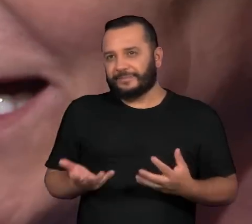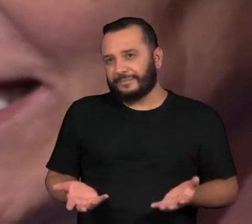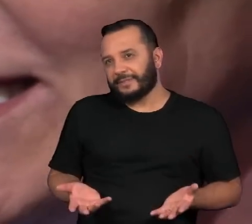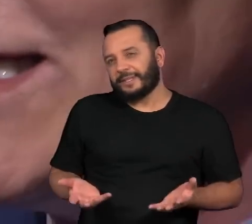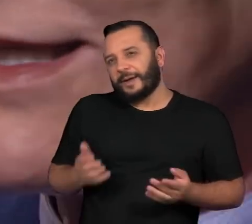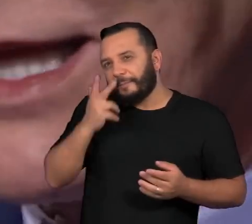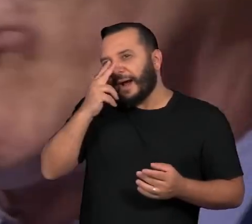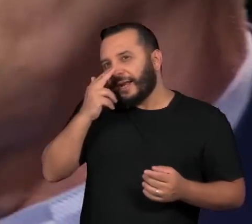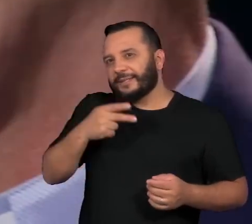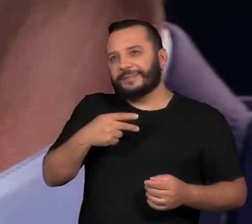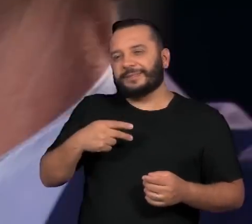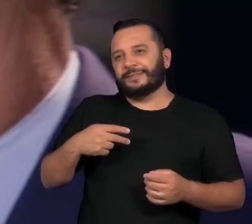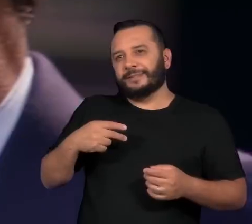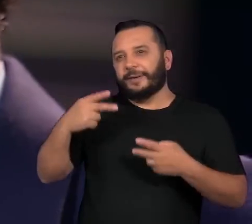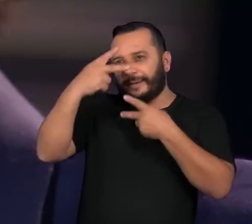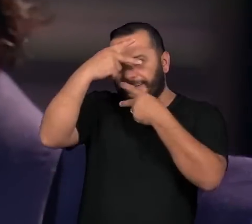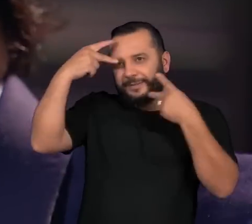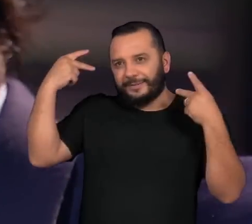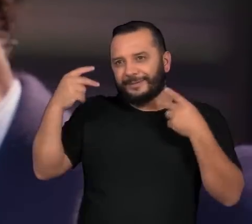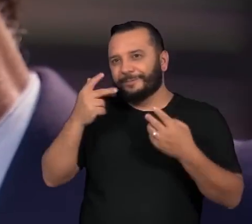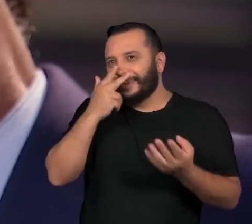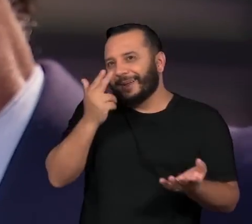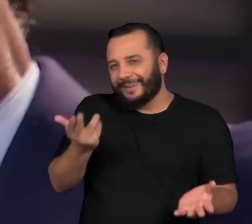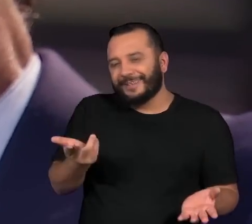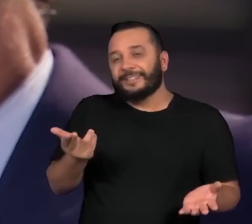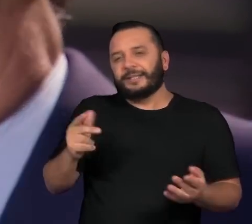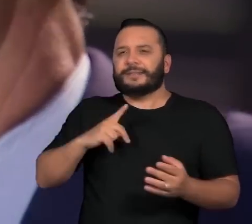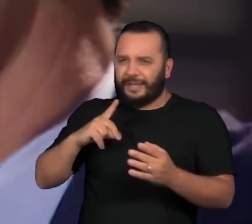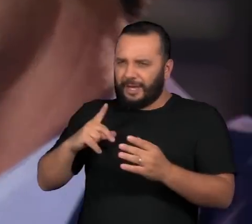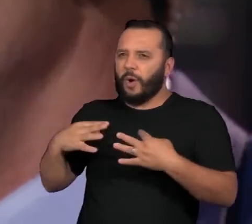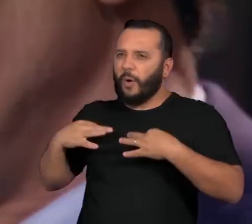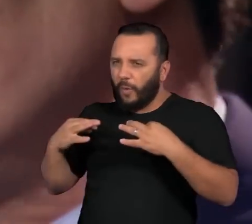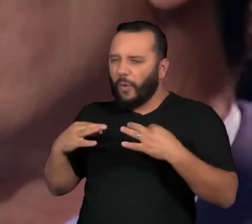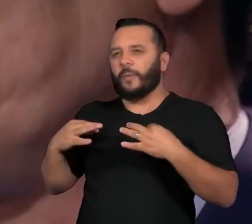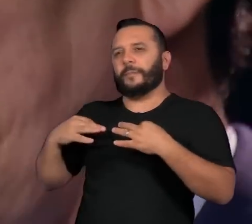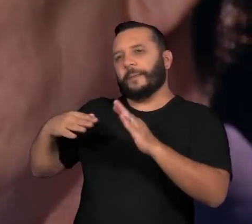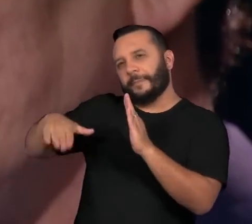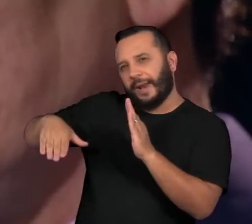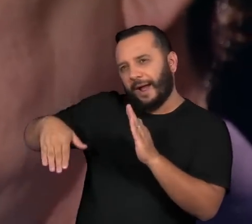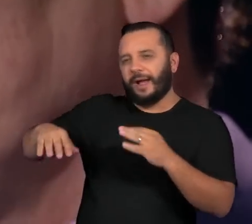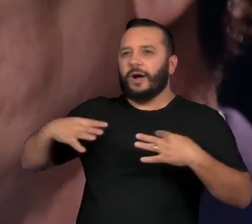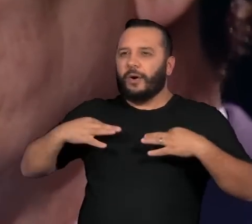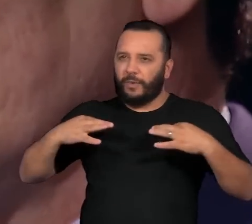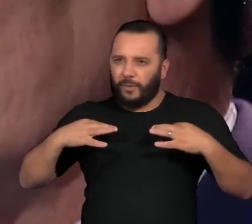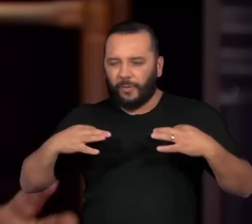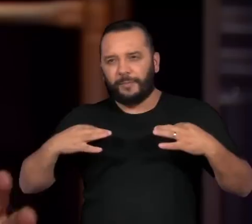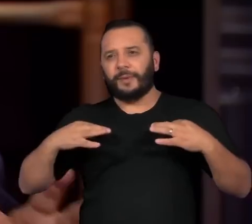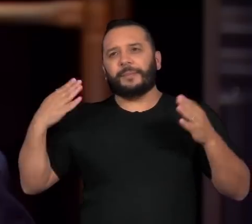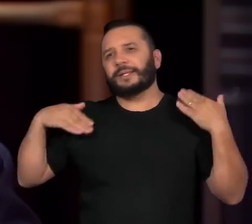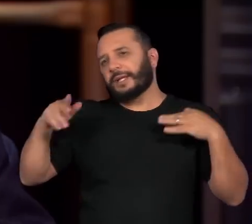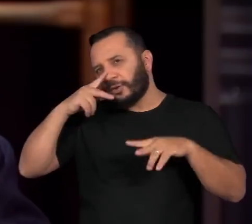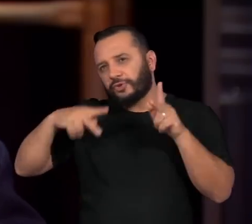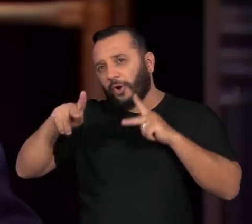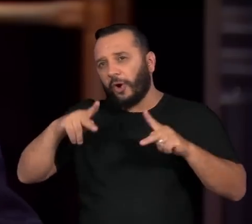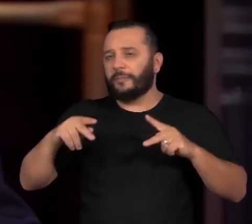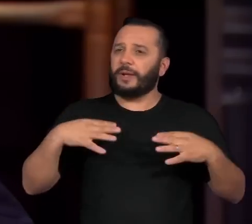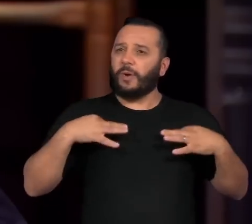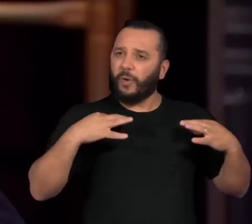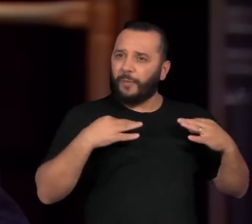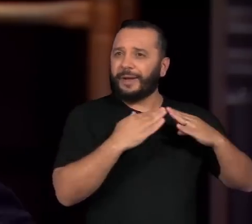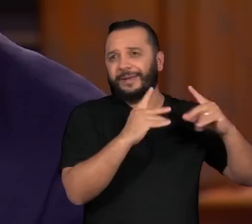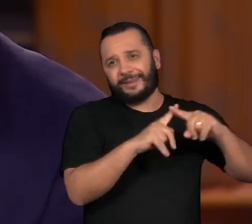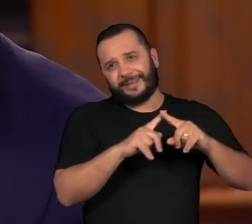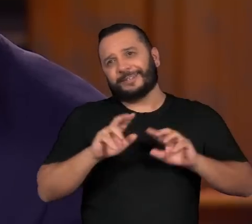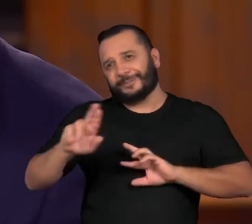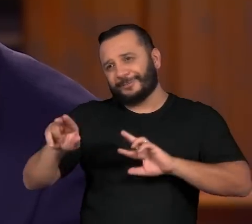na praia, Claro. tem roupa para ir em tal lugar e tem roupa para ir na igreja. Claro. Só que tem umas que confundem as peças, né? Confunde a rotina, A rotina, né?